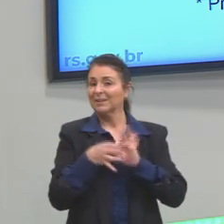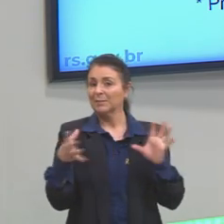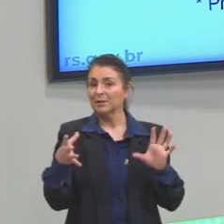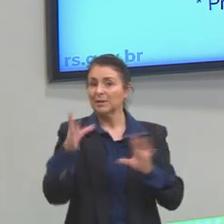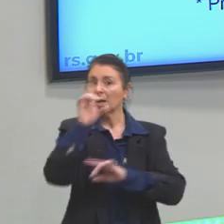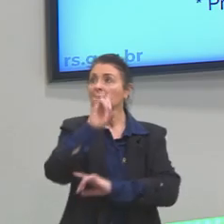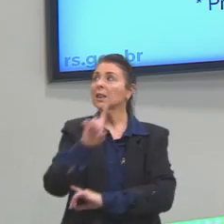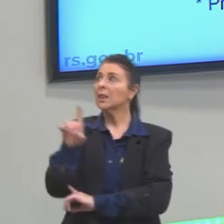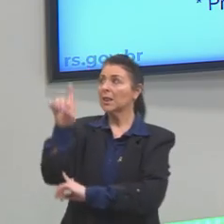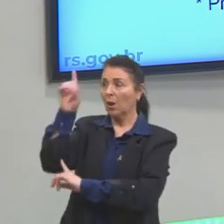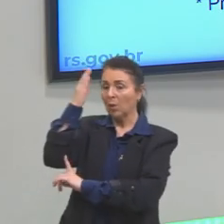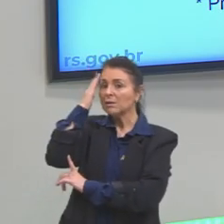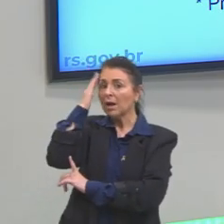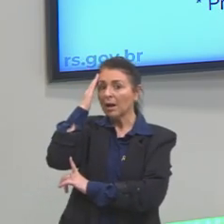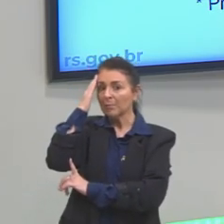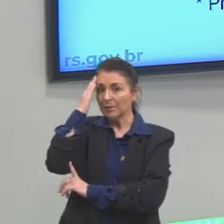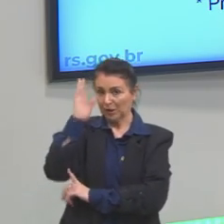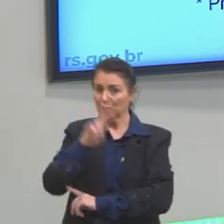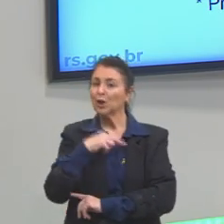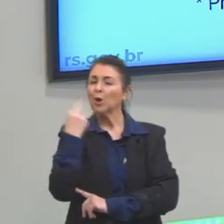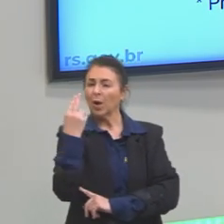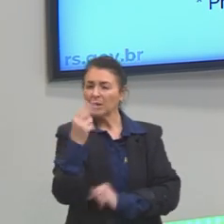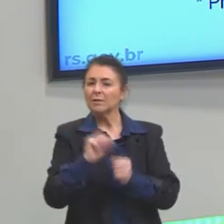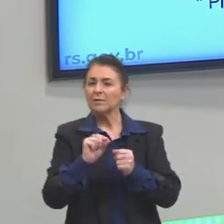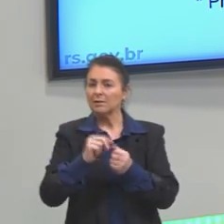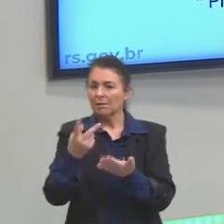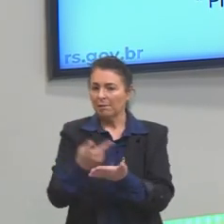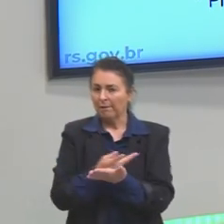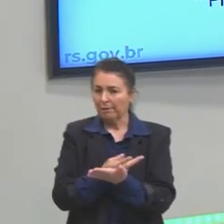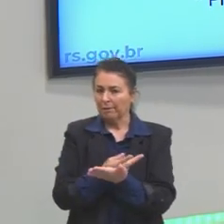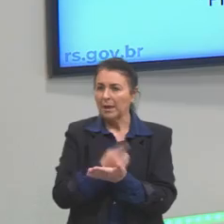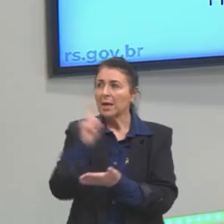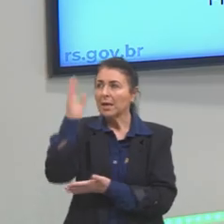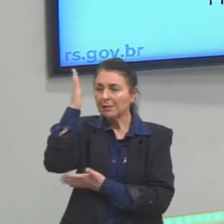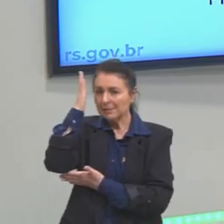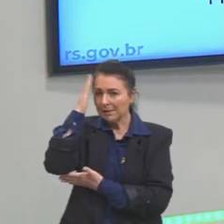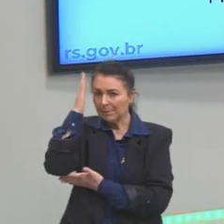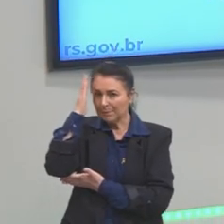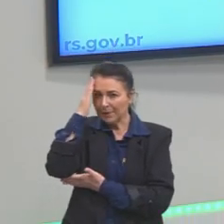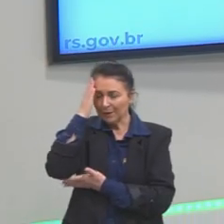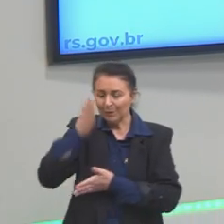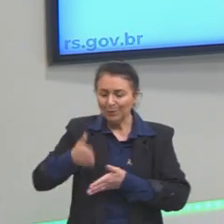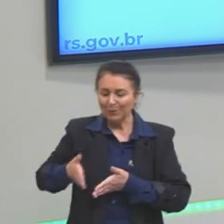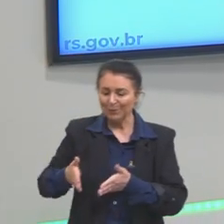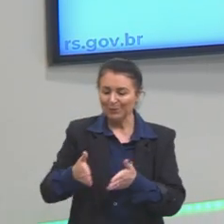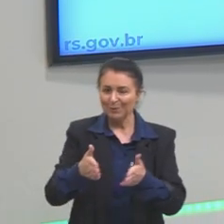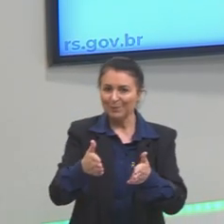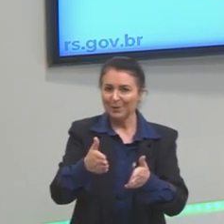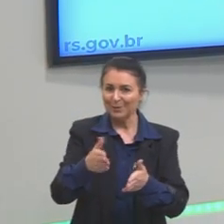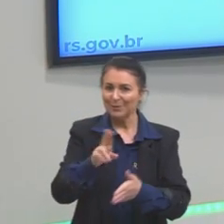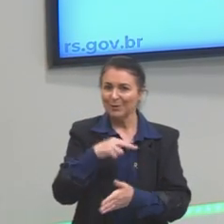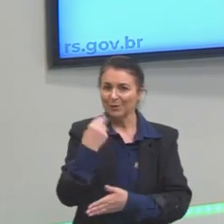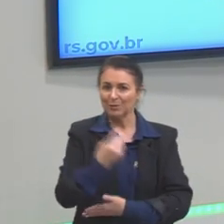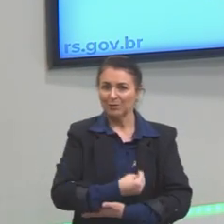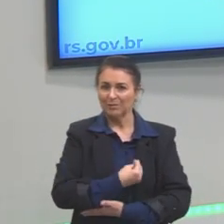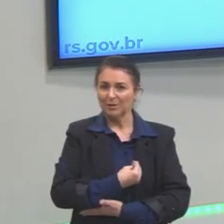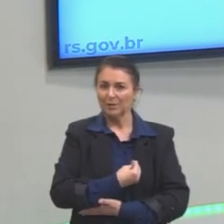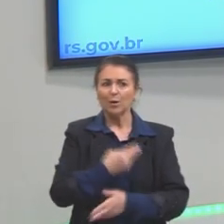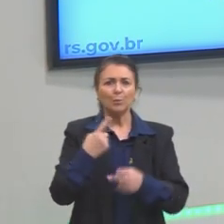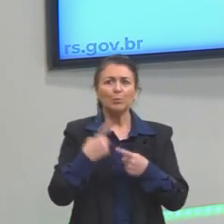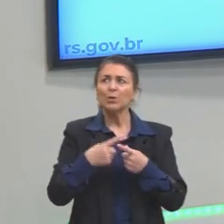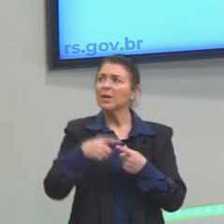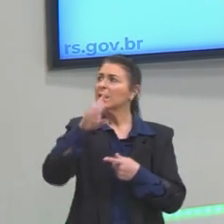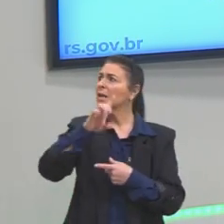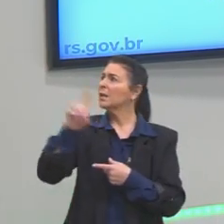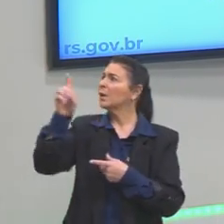sabendo que nós possamos errar e mesmo sabendo o filme da nossa vida Deus não nos conduziam ao bem